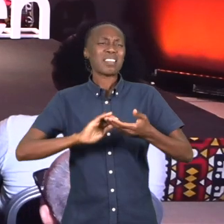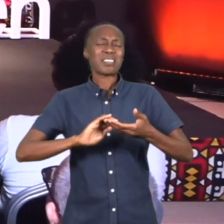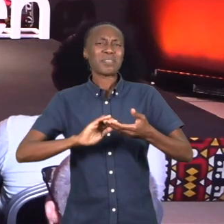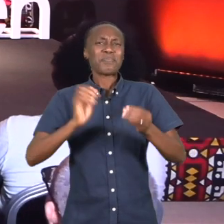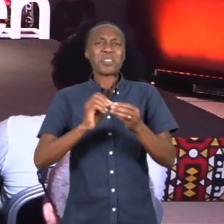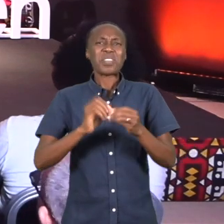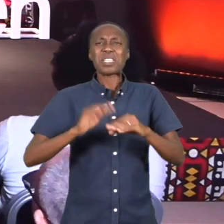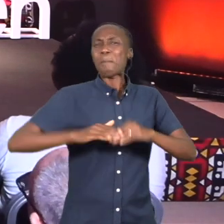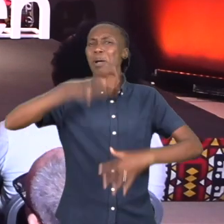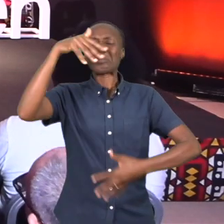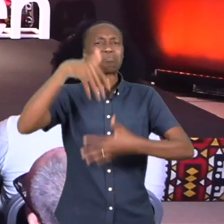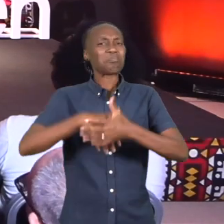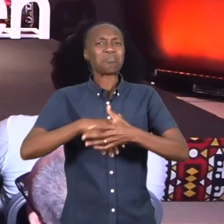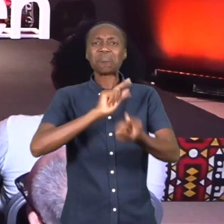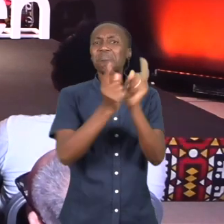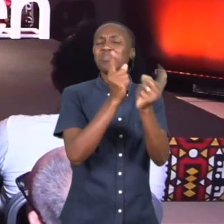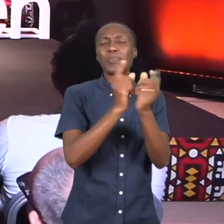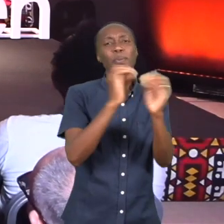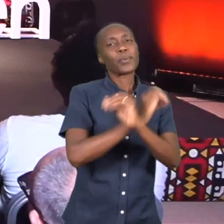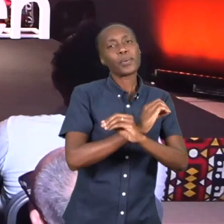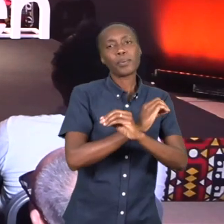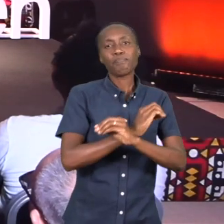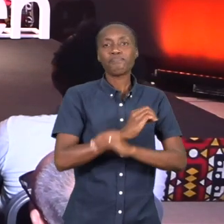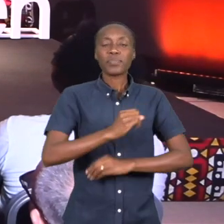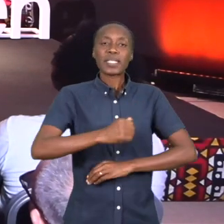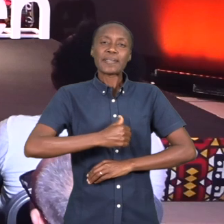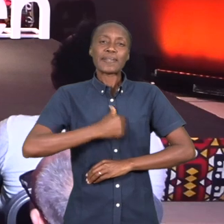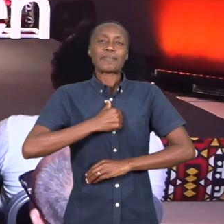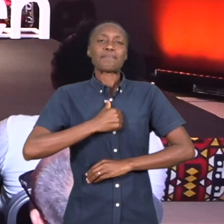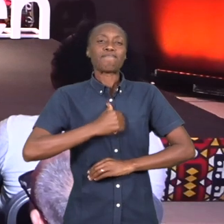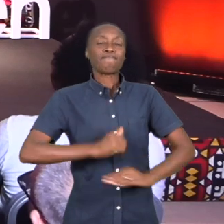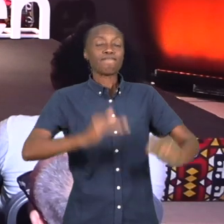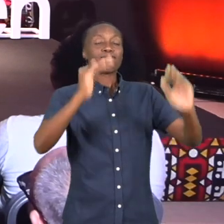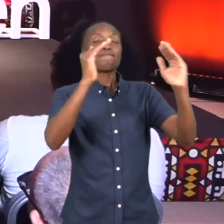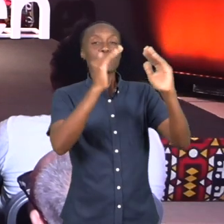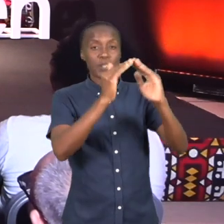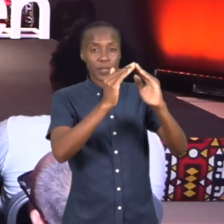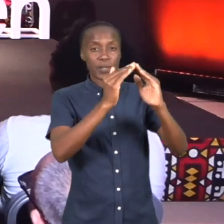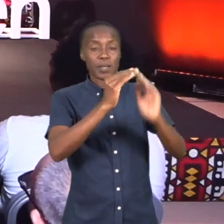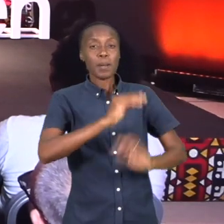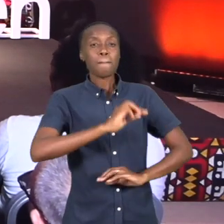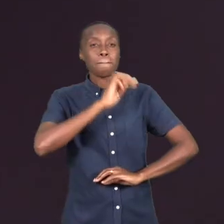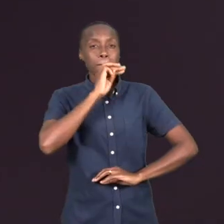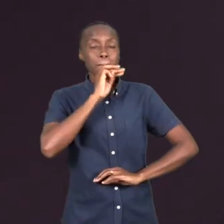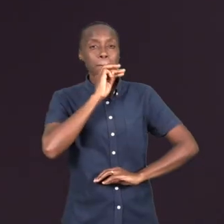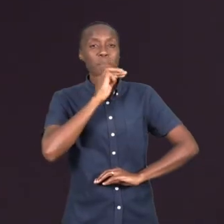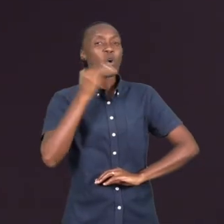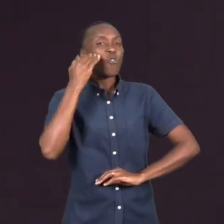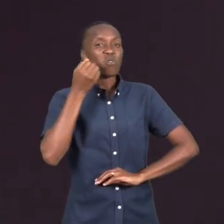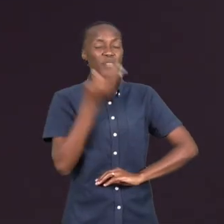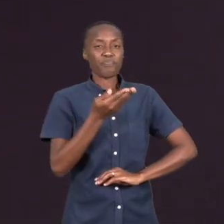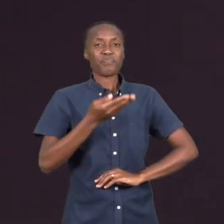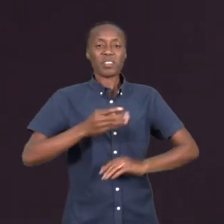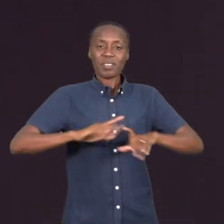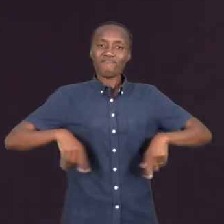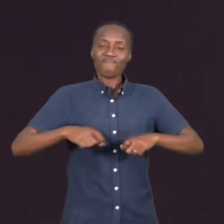de descobrir o mundo, para estar confinada dentro de quatro paredes, com um avental no corpo, uma concha na